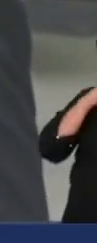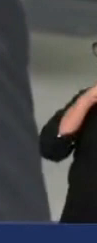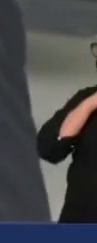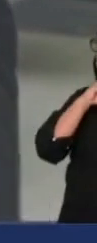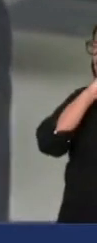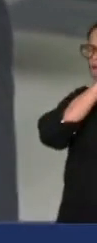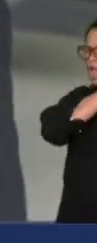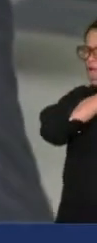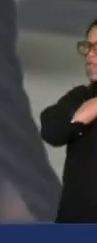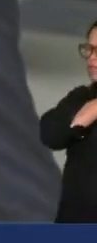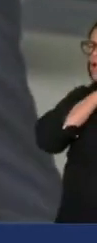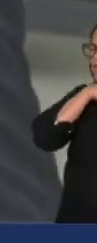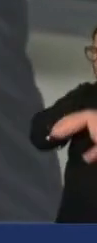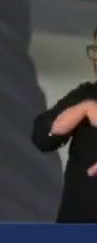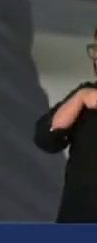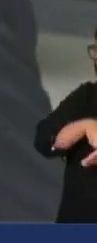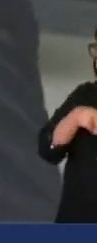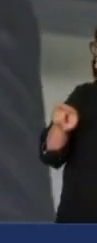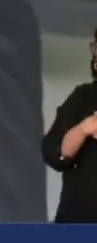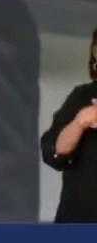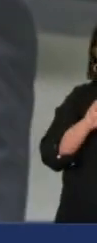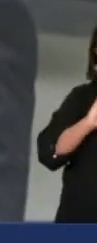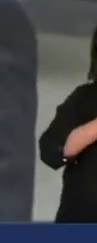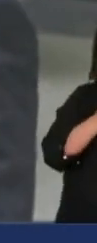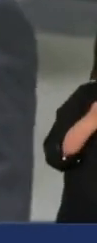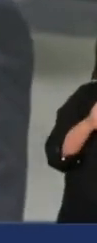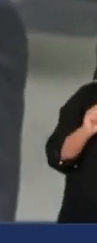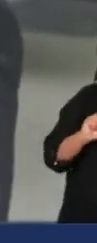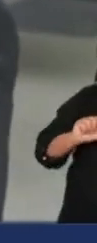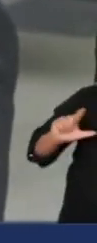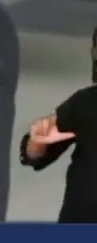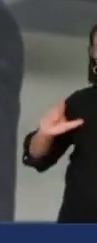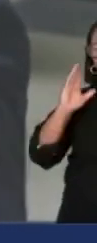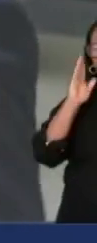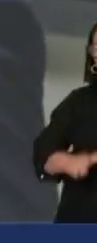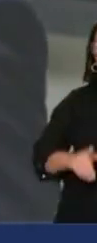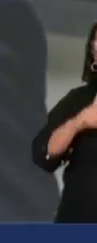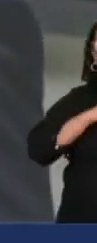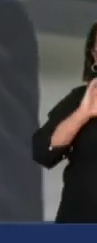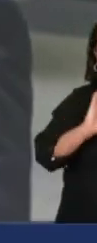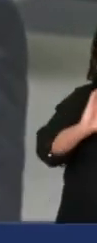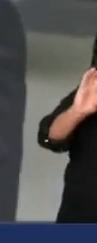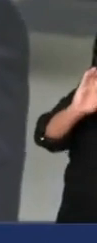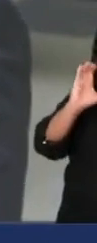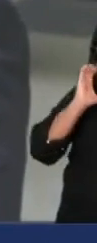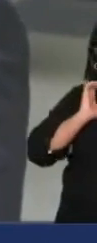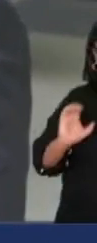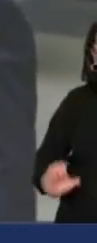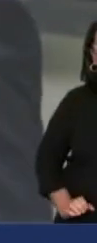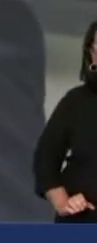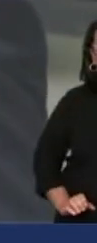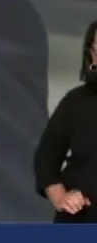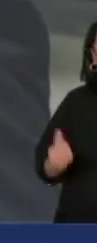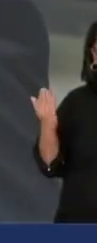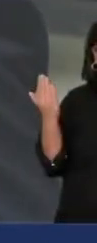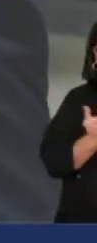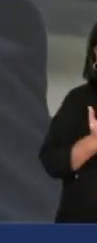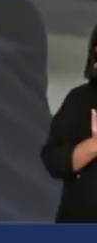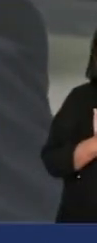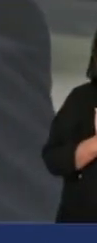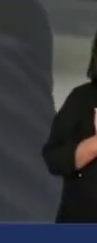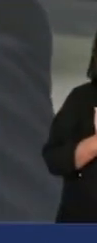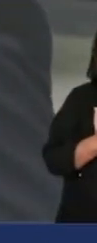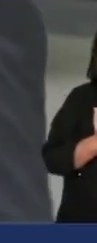responsabilizada. Inclusive, a bancada do PSOL já tem no Conselho de Ética um processo contra a